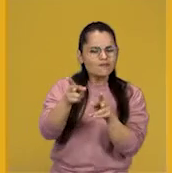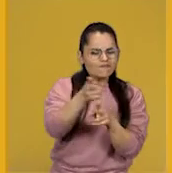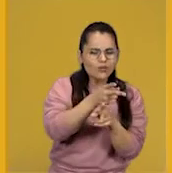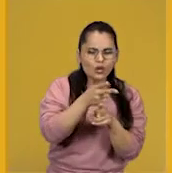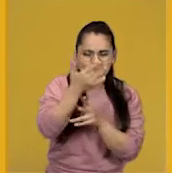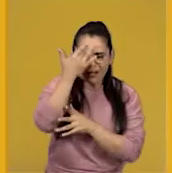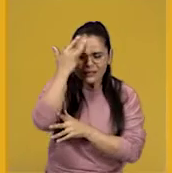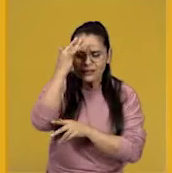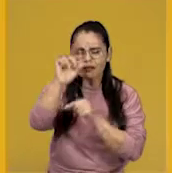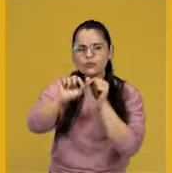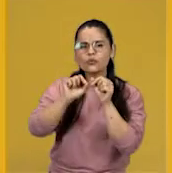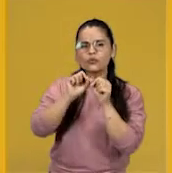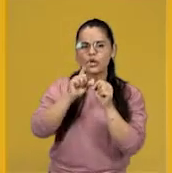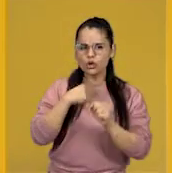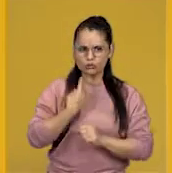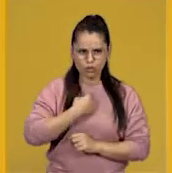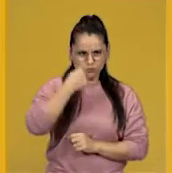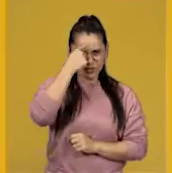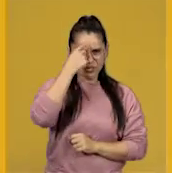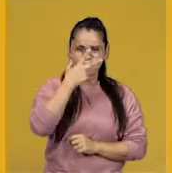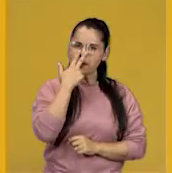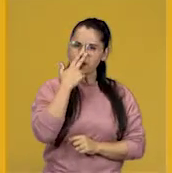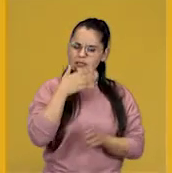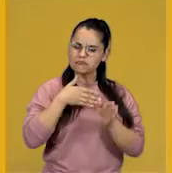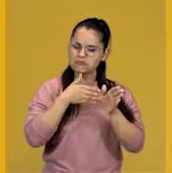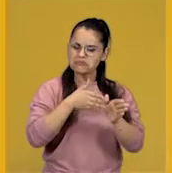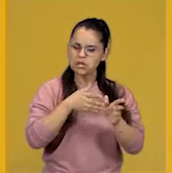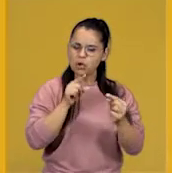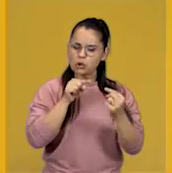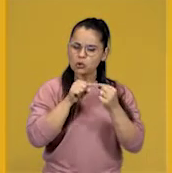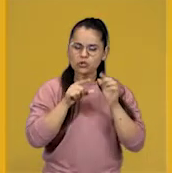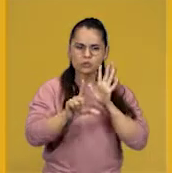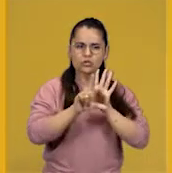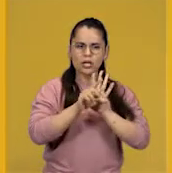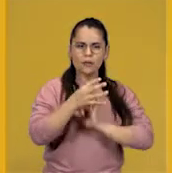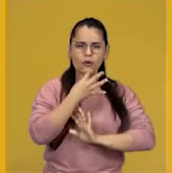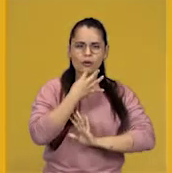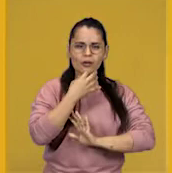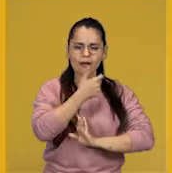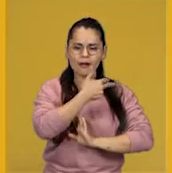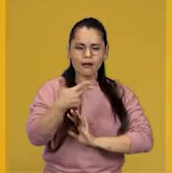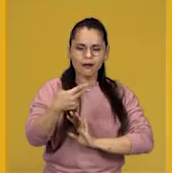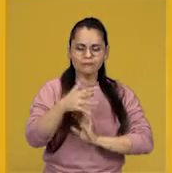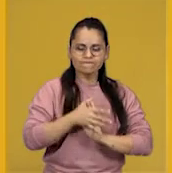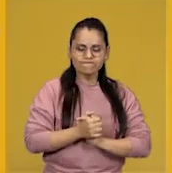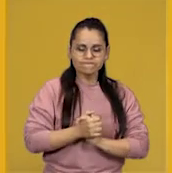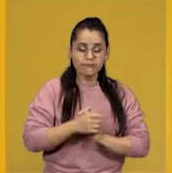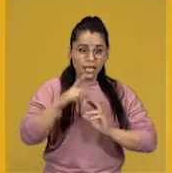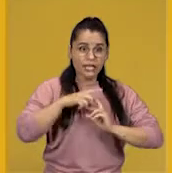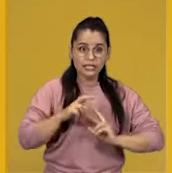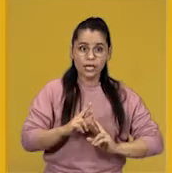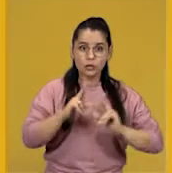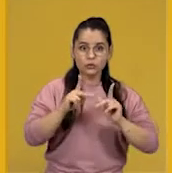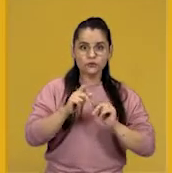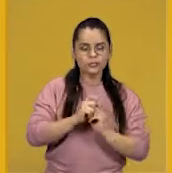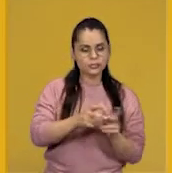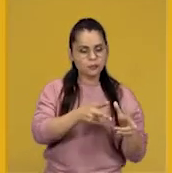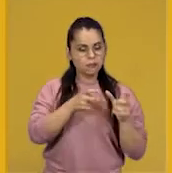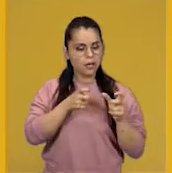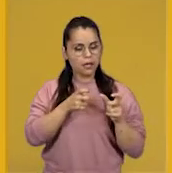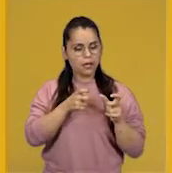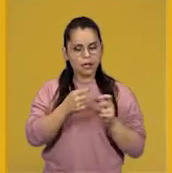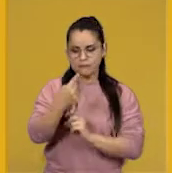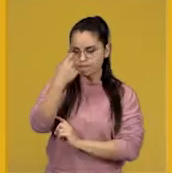que o nosso pensamento parece seguir certas leis para conhecer as coisas e que há uma diferença entre perceber